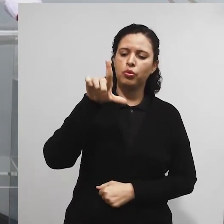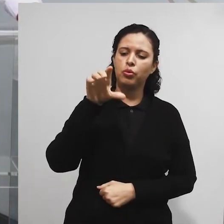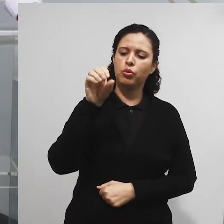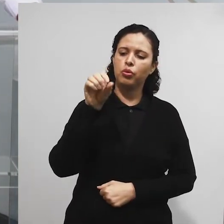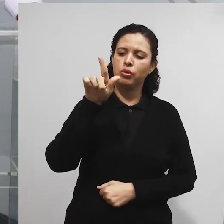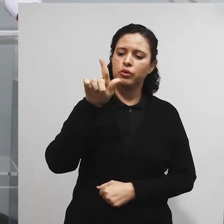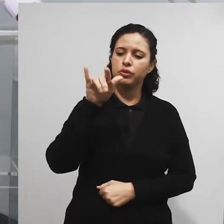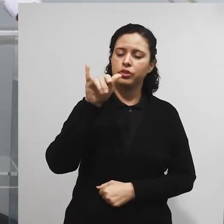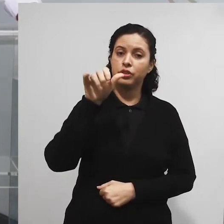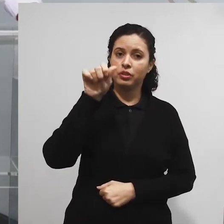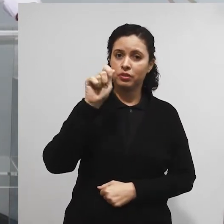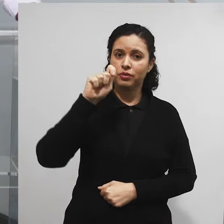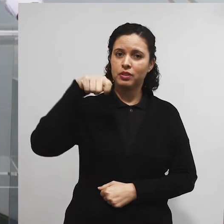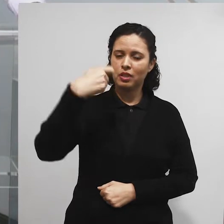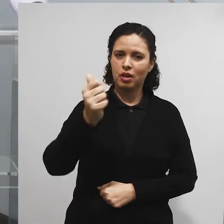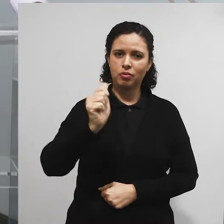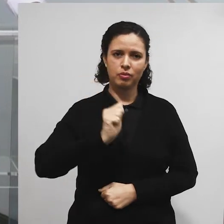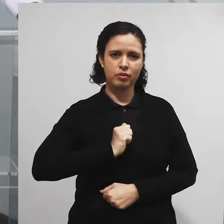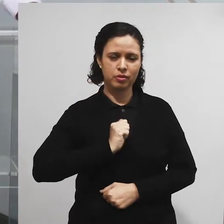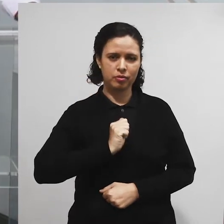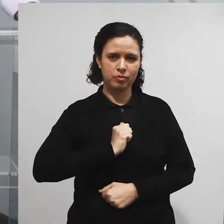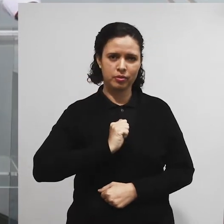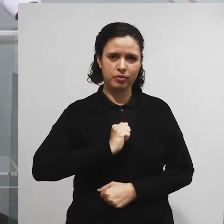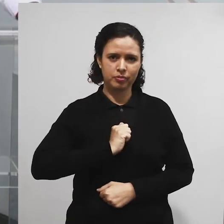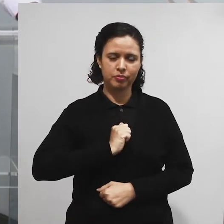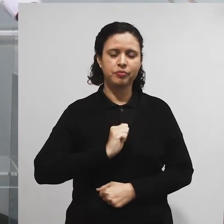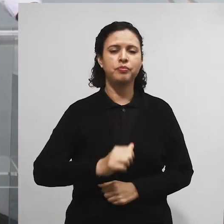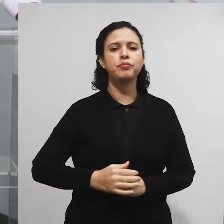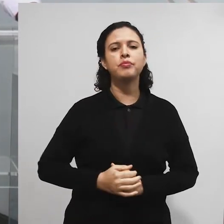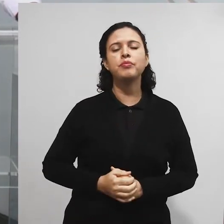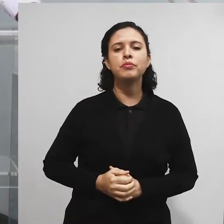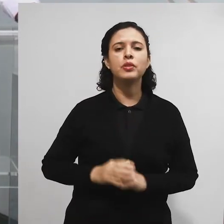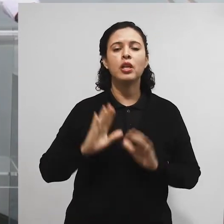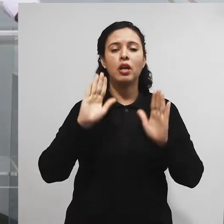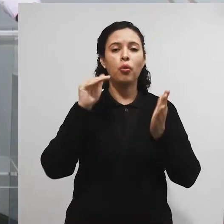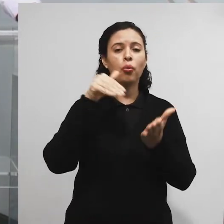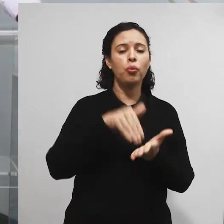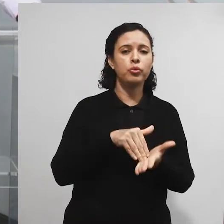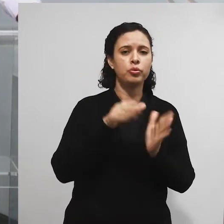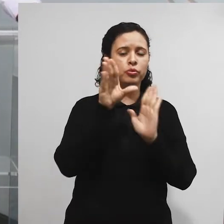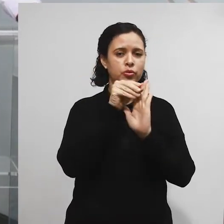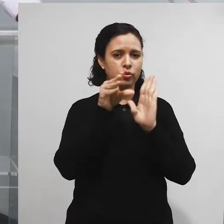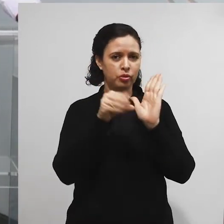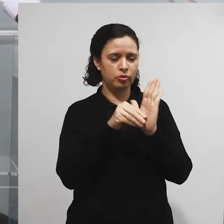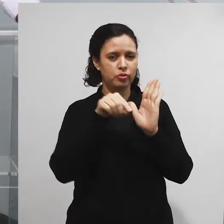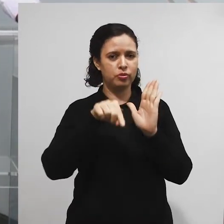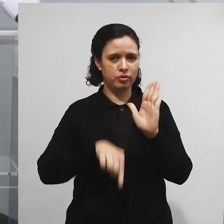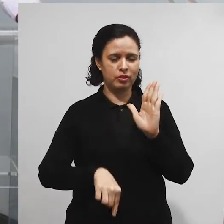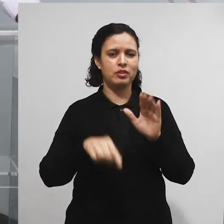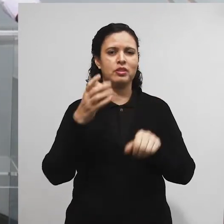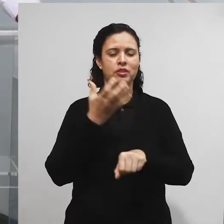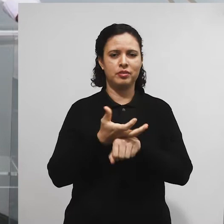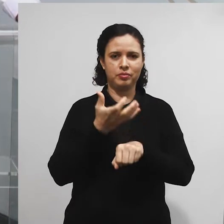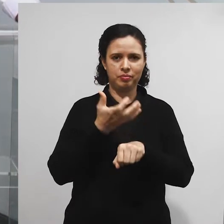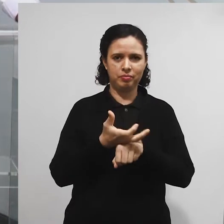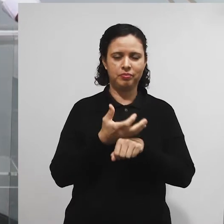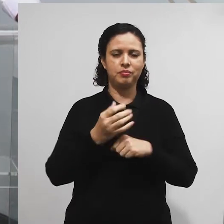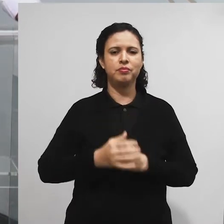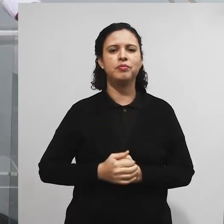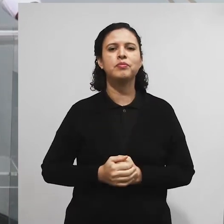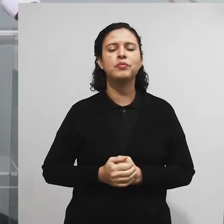última unidade do nosso conteúdo, para que a gente possa fazer o encerramento da nossa disciplina, de um modo